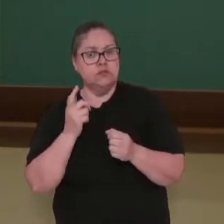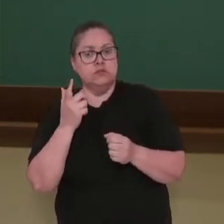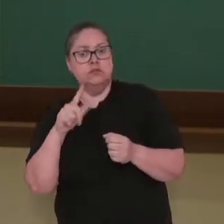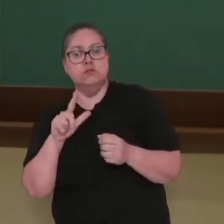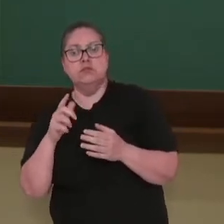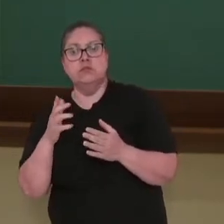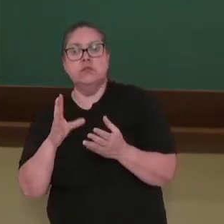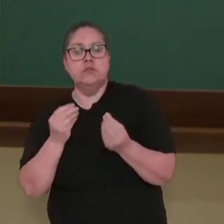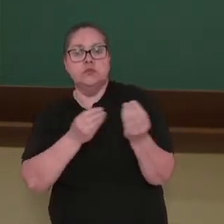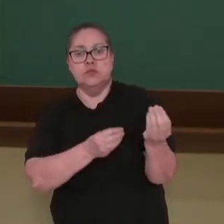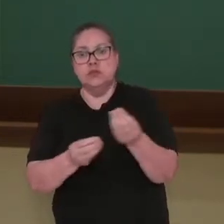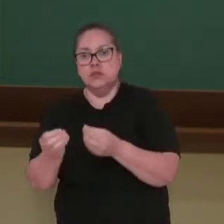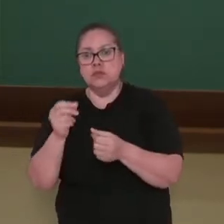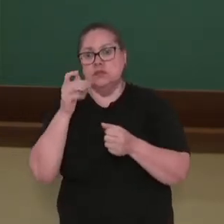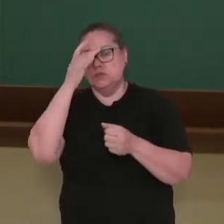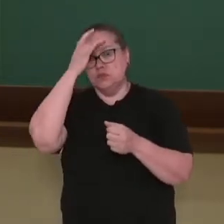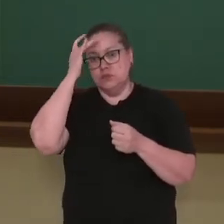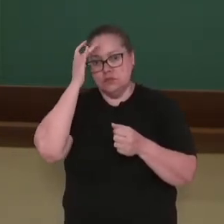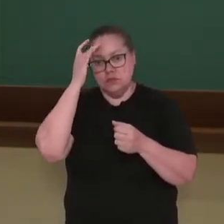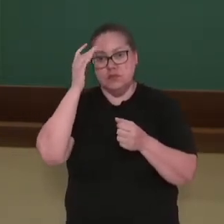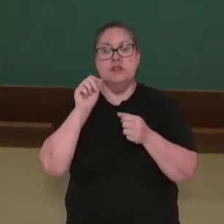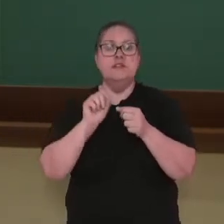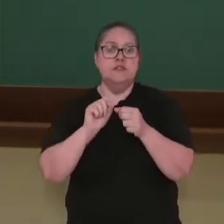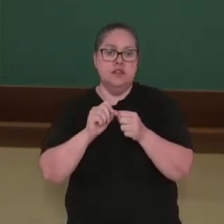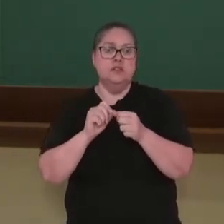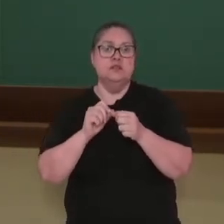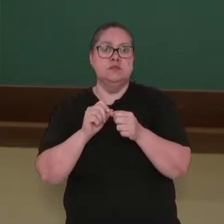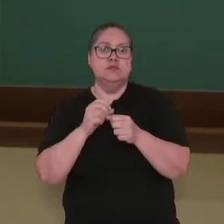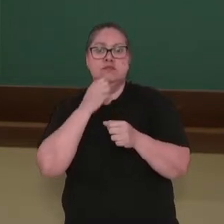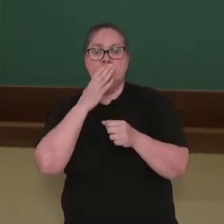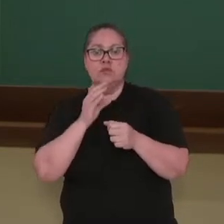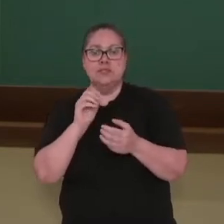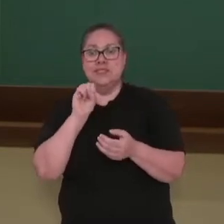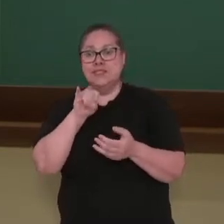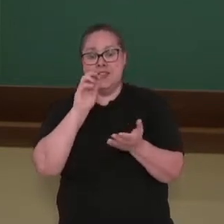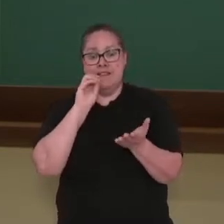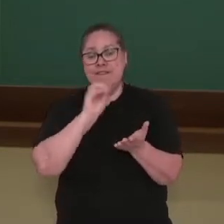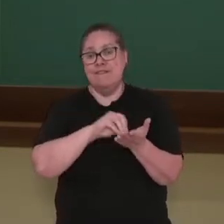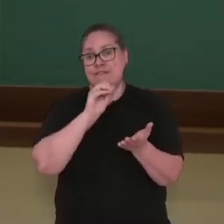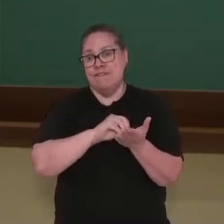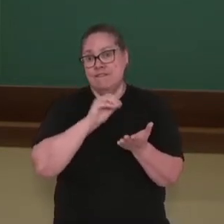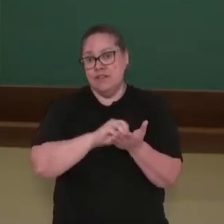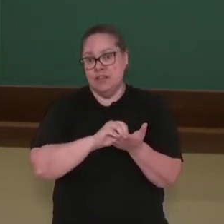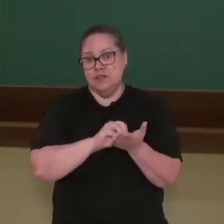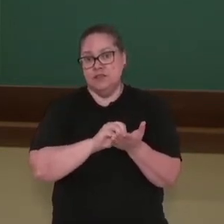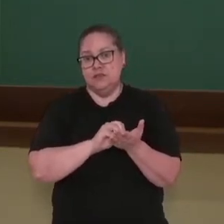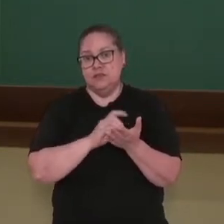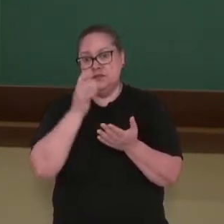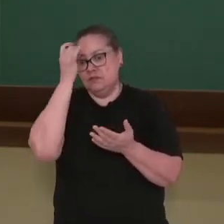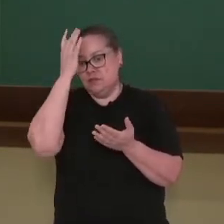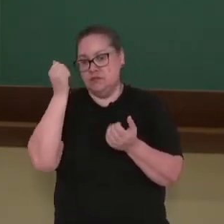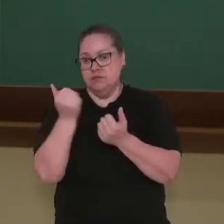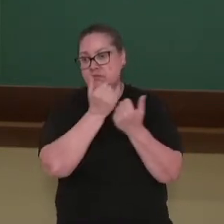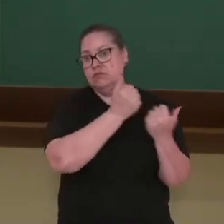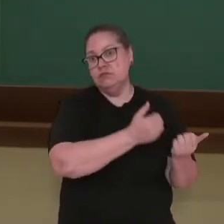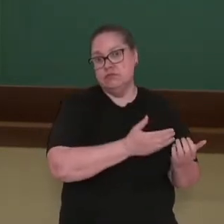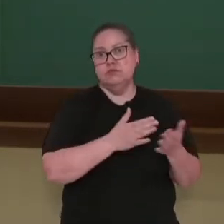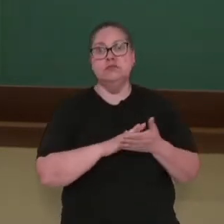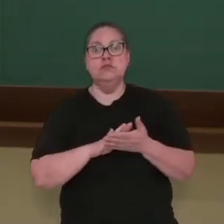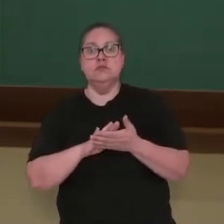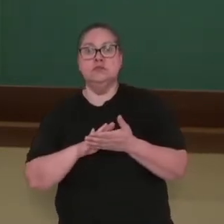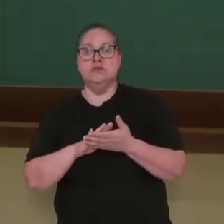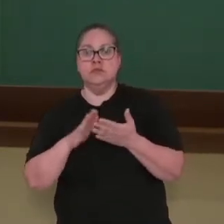existem muitas pessoas capazes como você. Então, se você falha nesse compromisso, é facilmente substituído. É assim